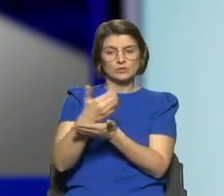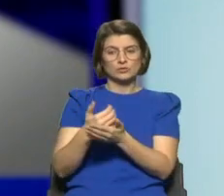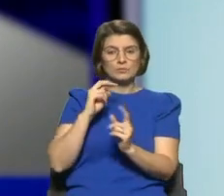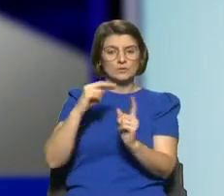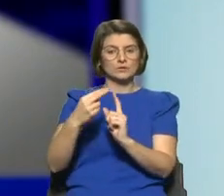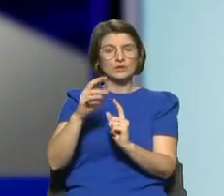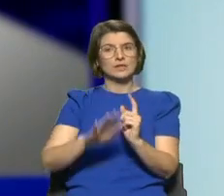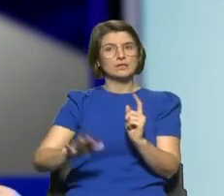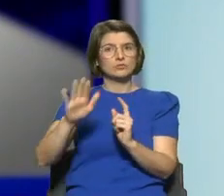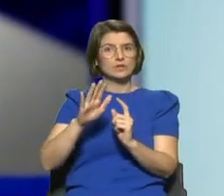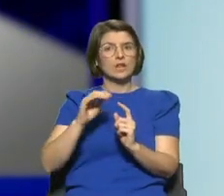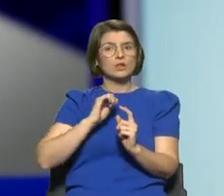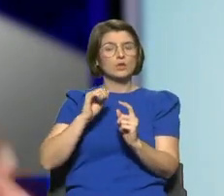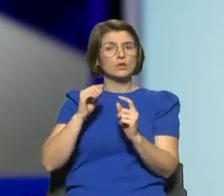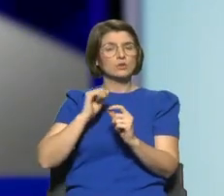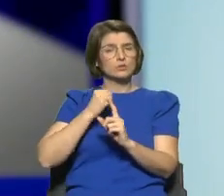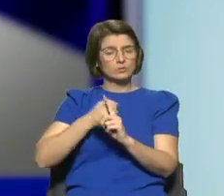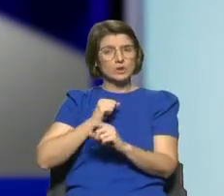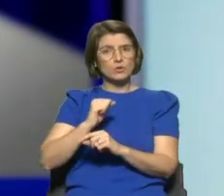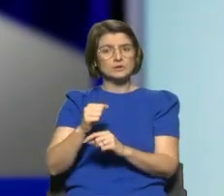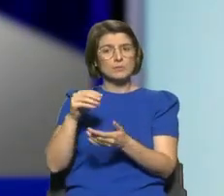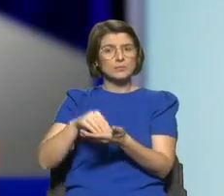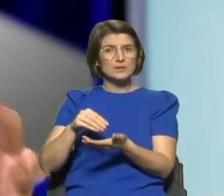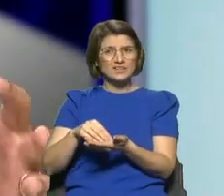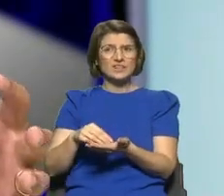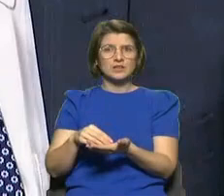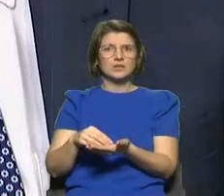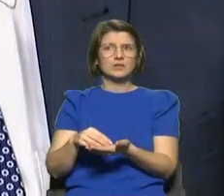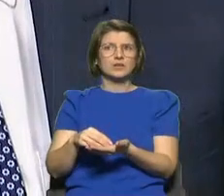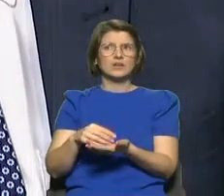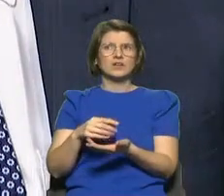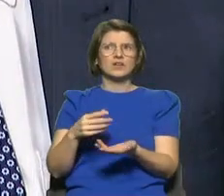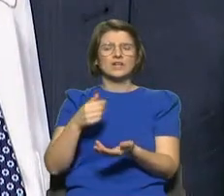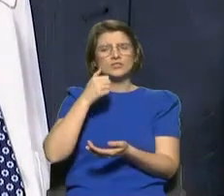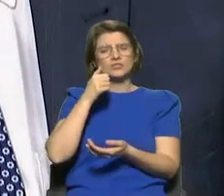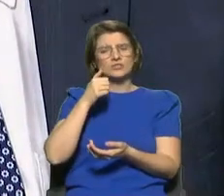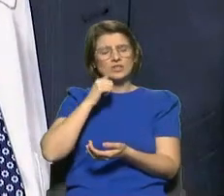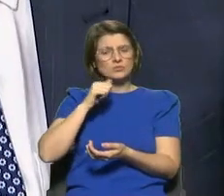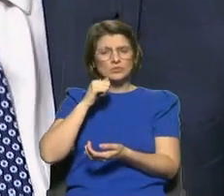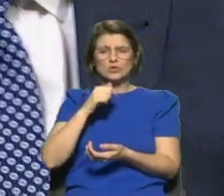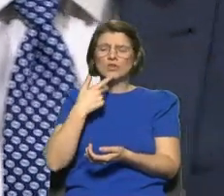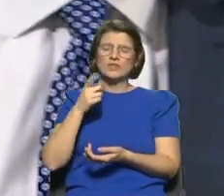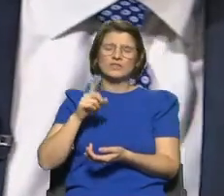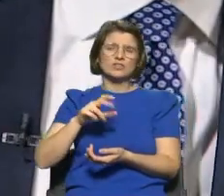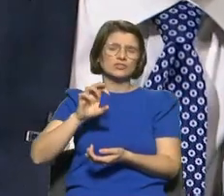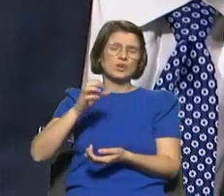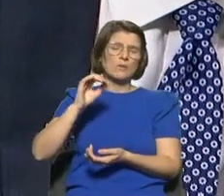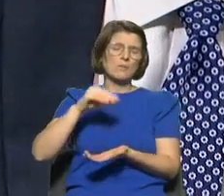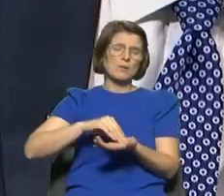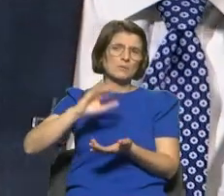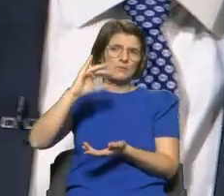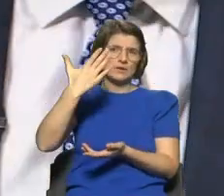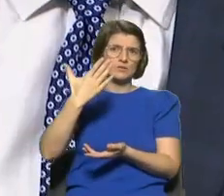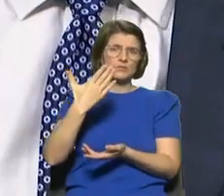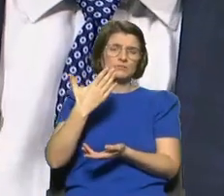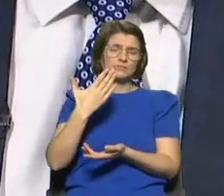Nacional de luta contra a pobreza a região está novamente neste triste pódio de ser a região mais pobre do país há uma degradação